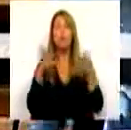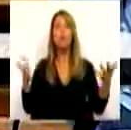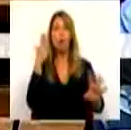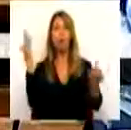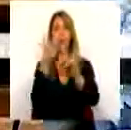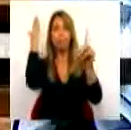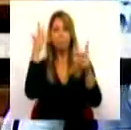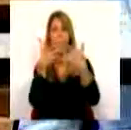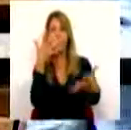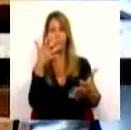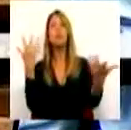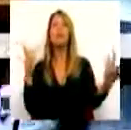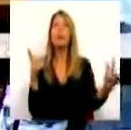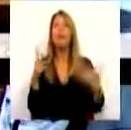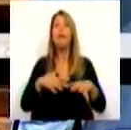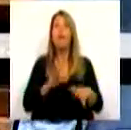enfoque, fez com que